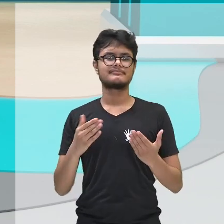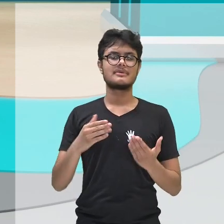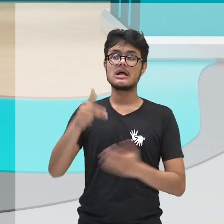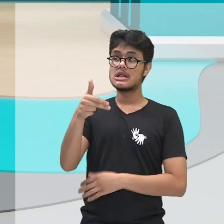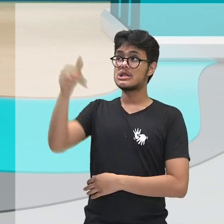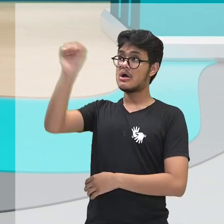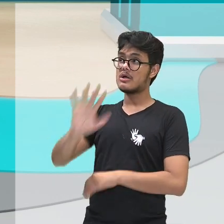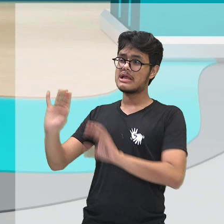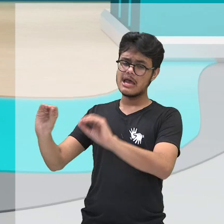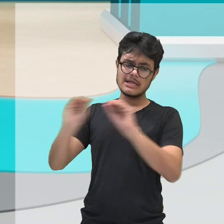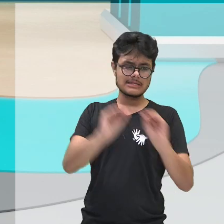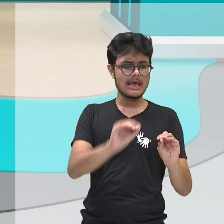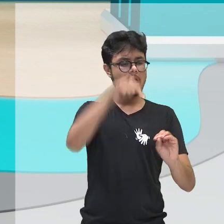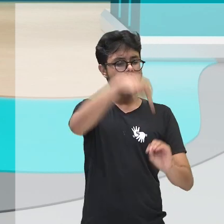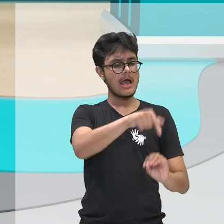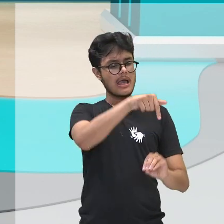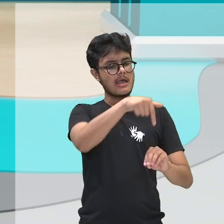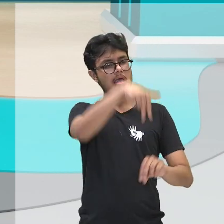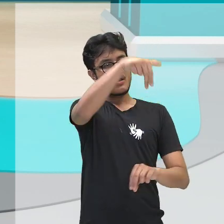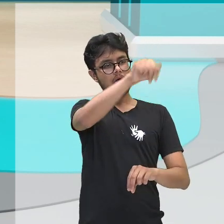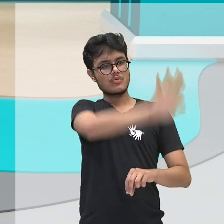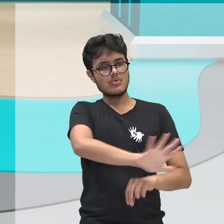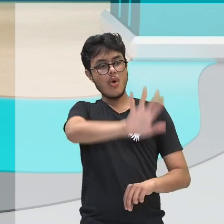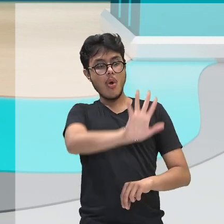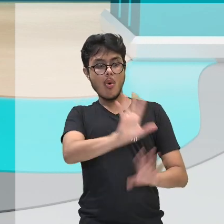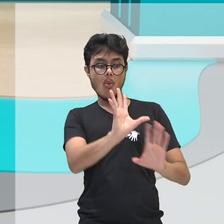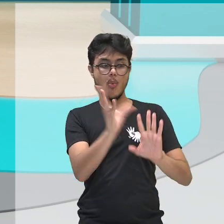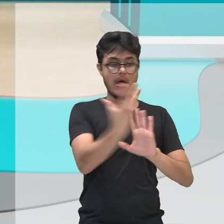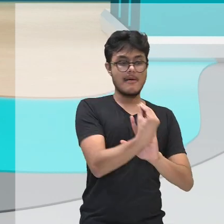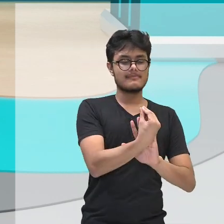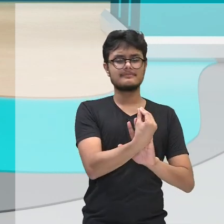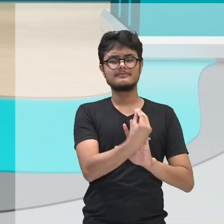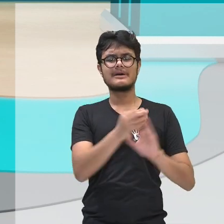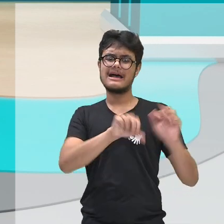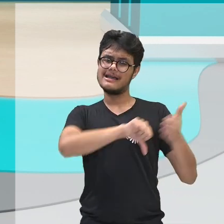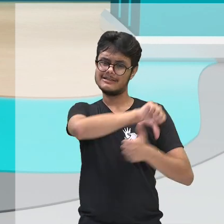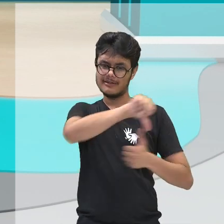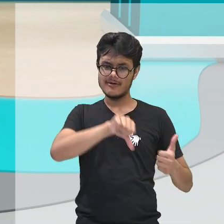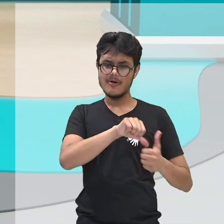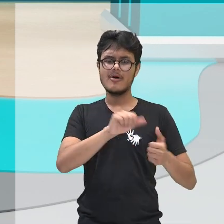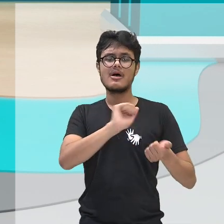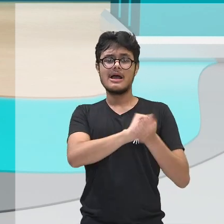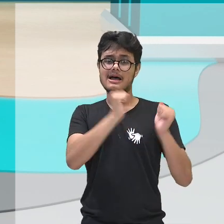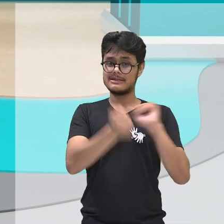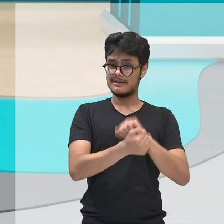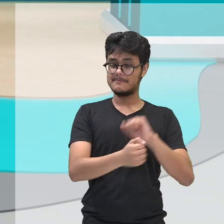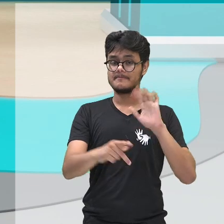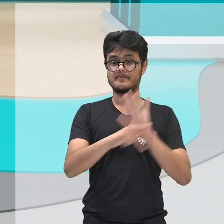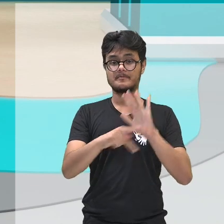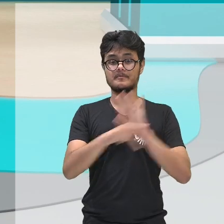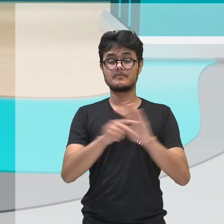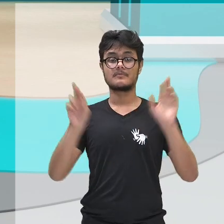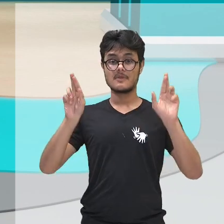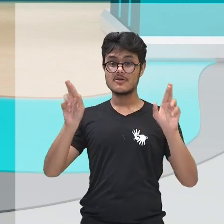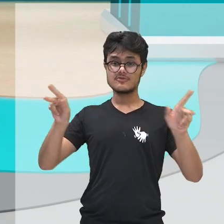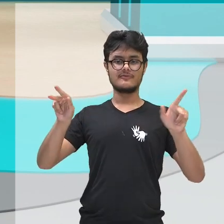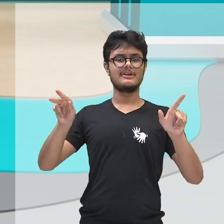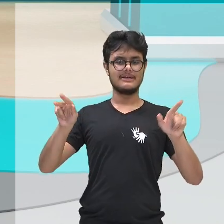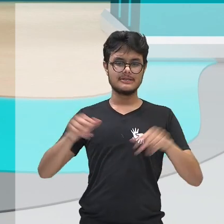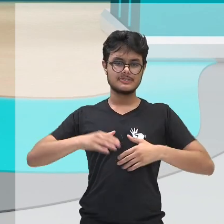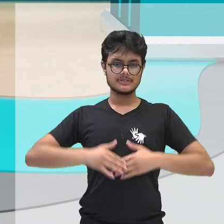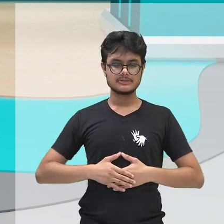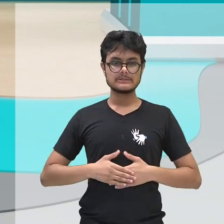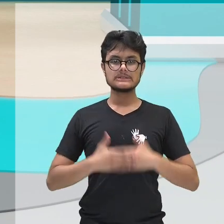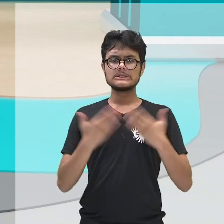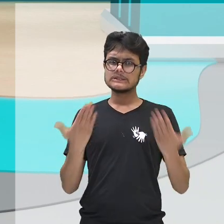e há inseridos elementos, colocado outros passos, os dois para lá, os dois para cá, o rodopio do carimbó. A dança tradicional